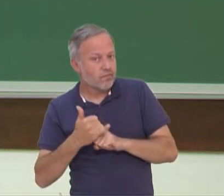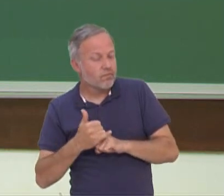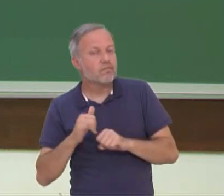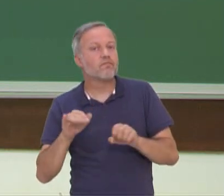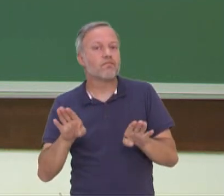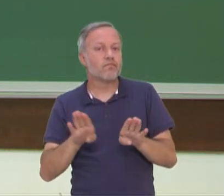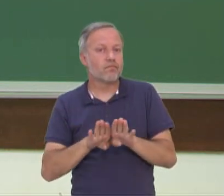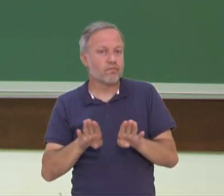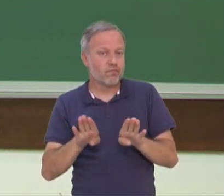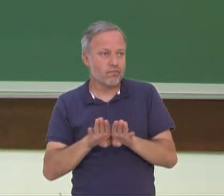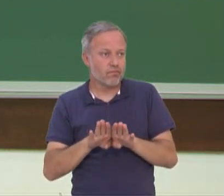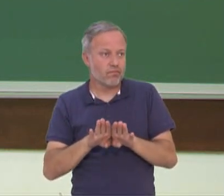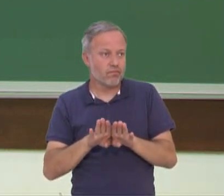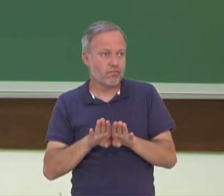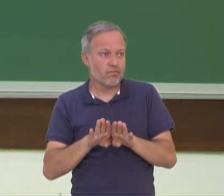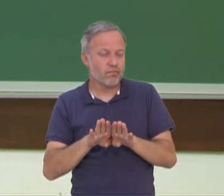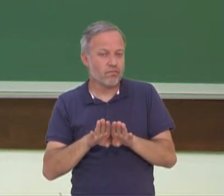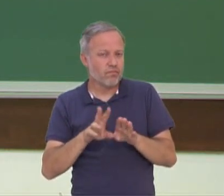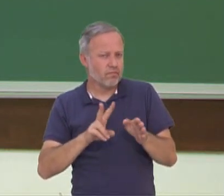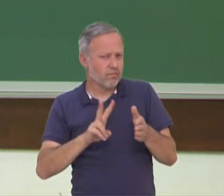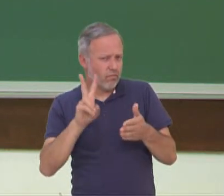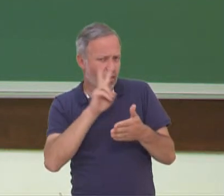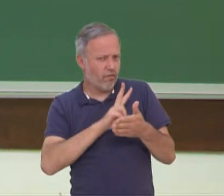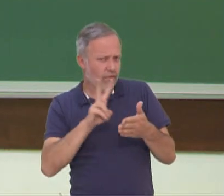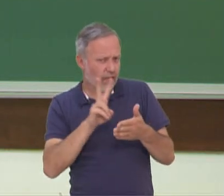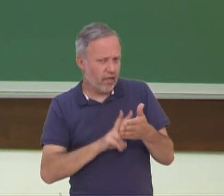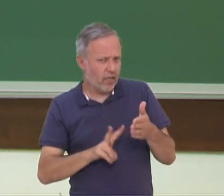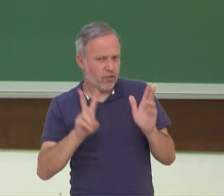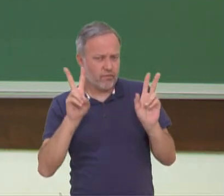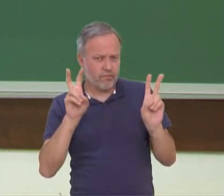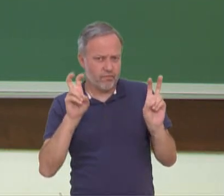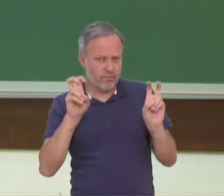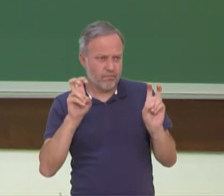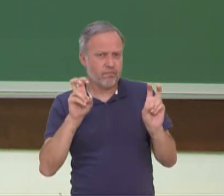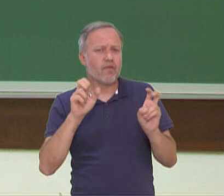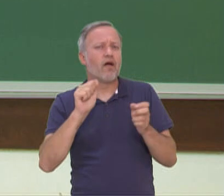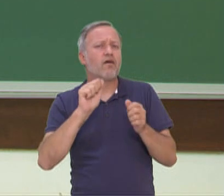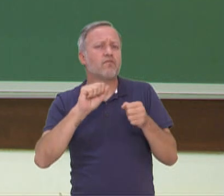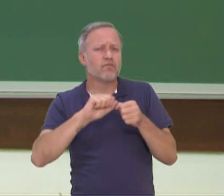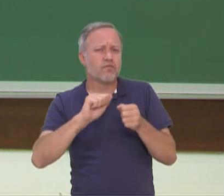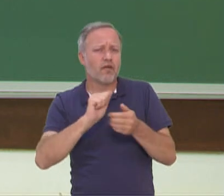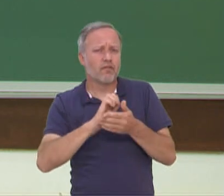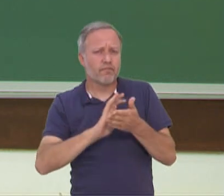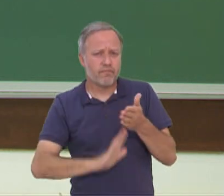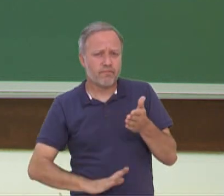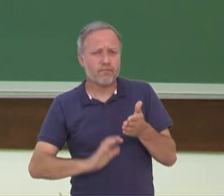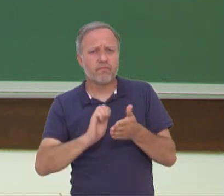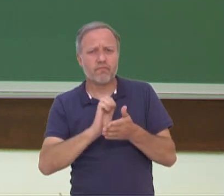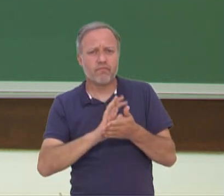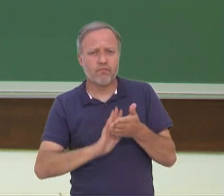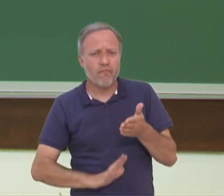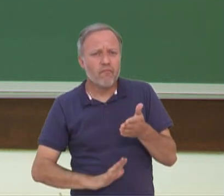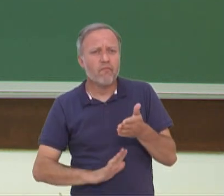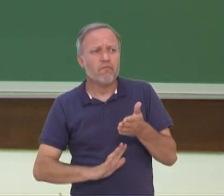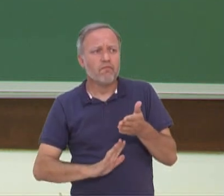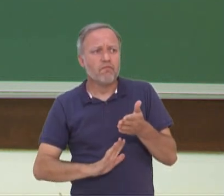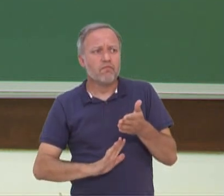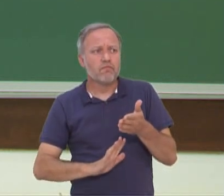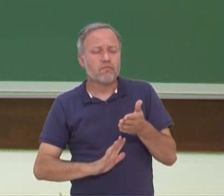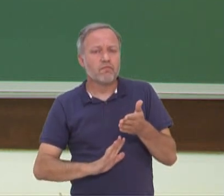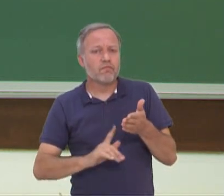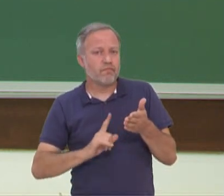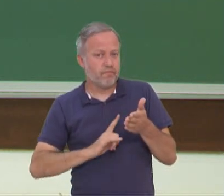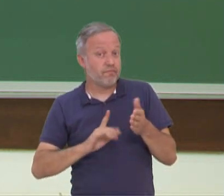Fiquem à vontade, né? Revisem os temas, façam as atividades que estão disponíveis. E não se esqueça de confirmar